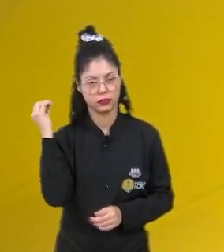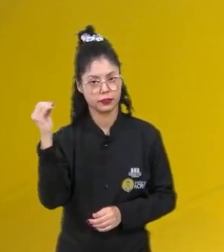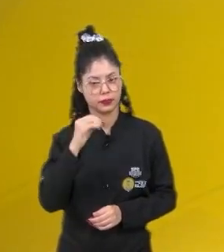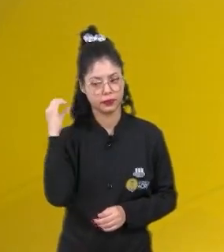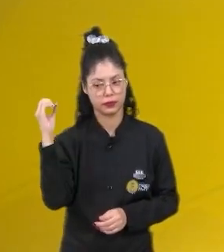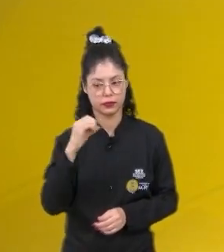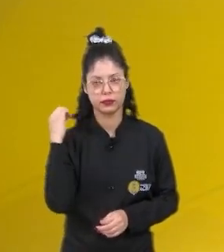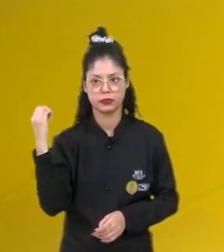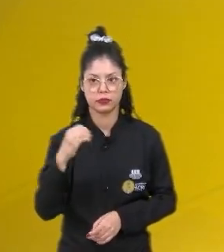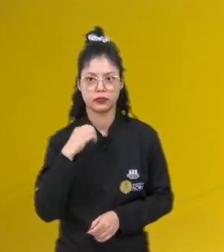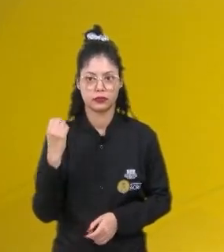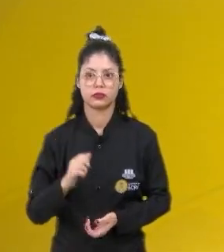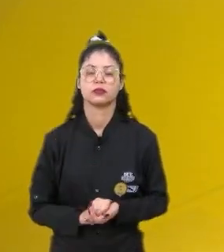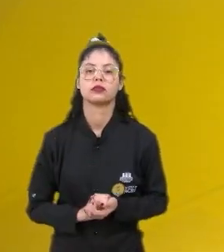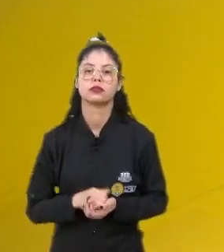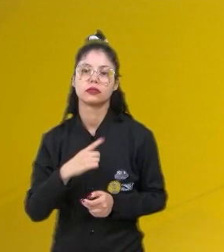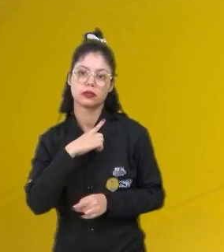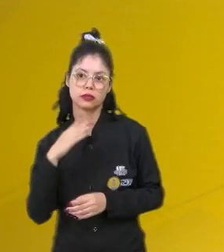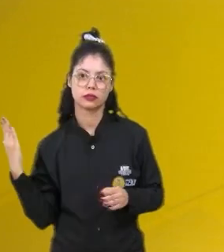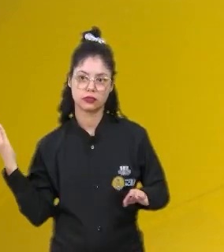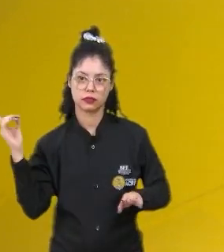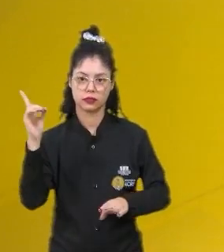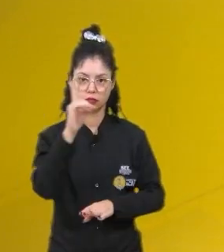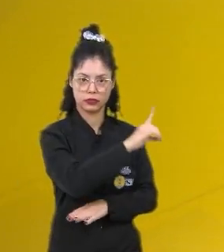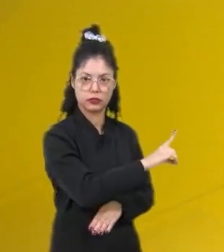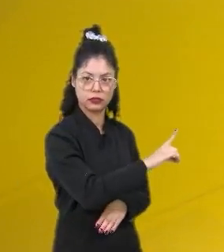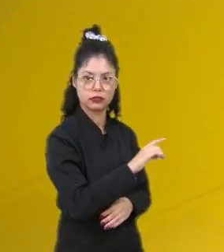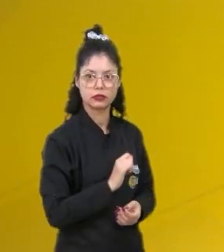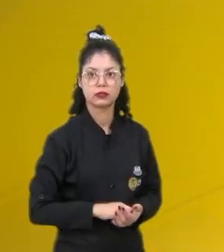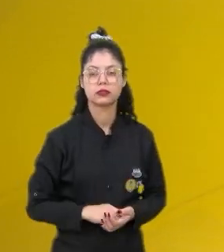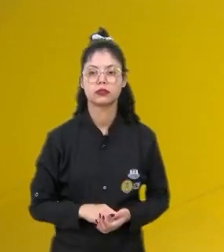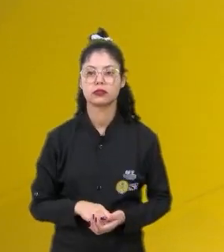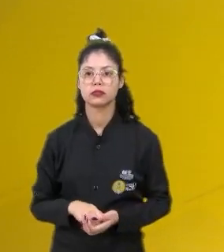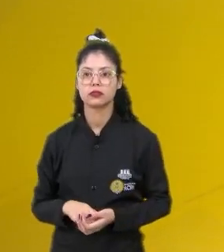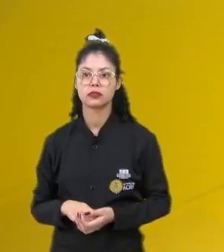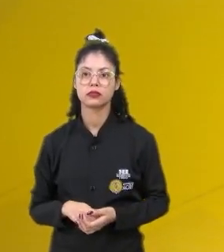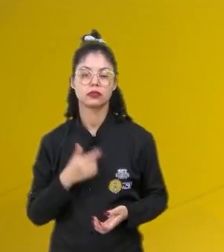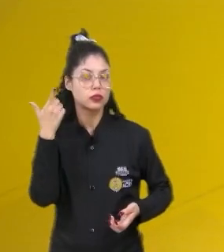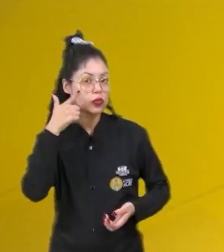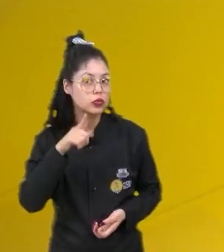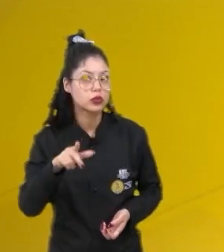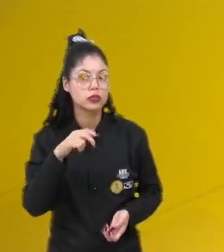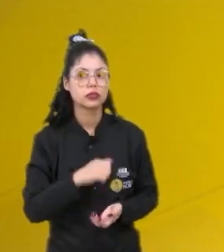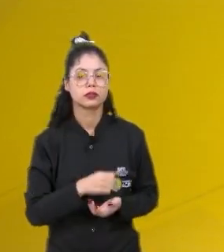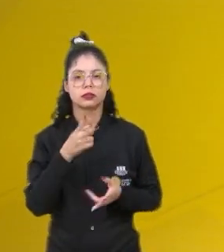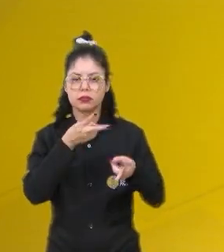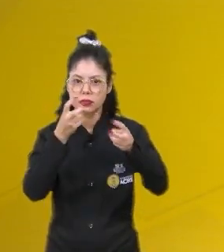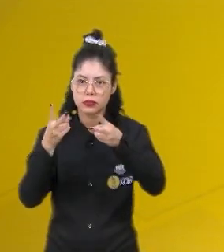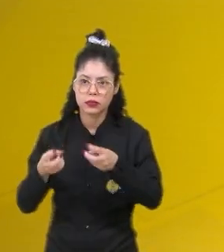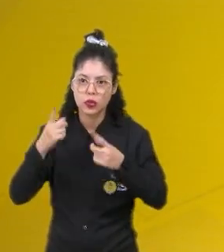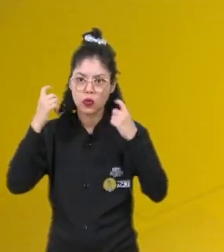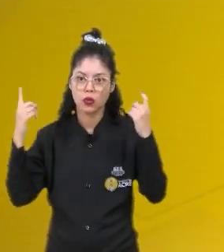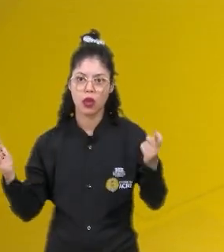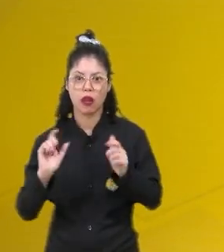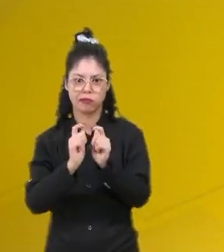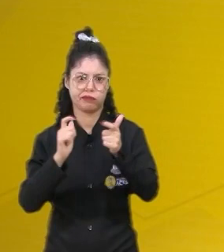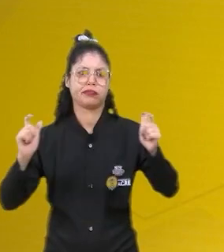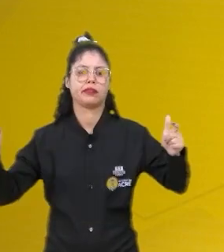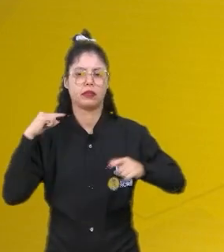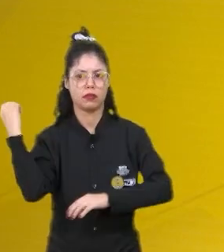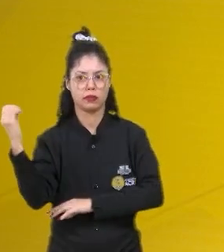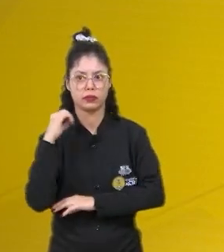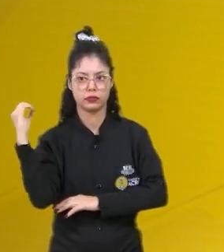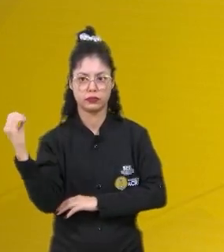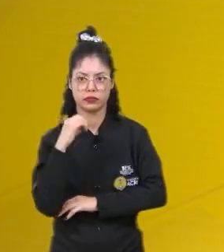ela está com sua sirene ligada, né? Ela passa por você consegue ouvir ali um som muito alto da